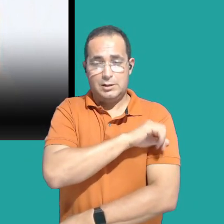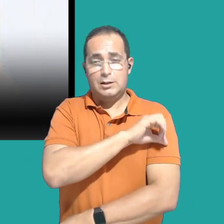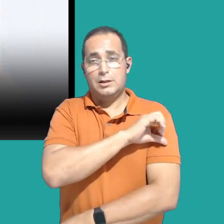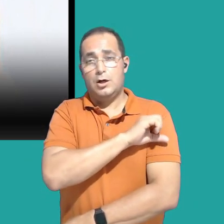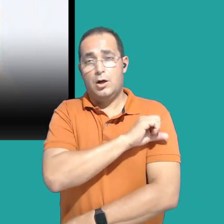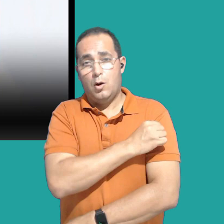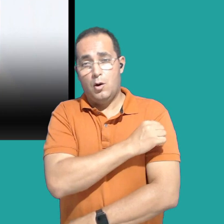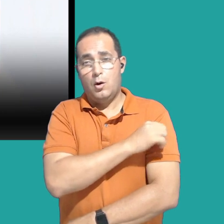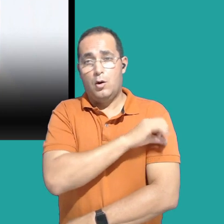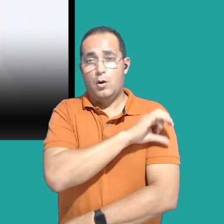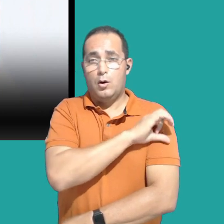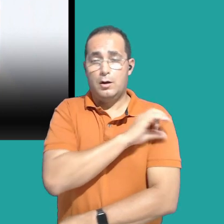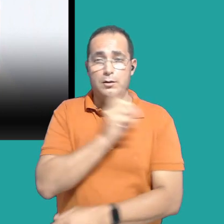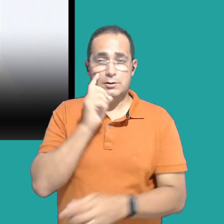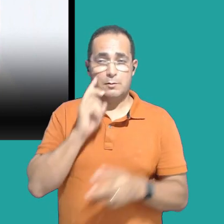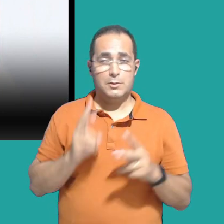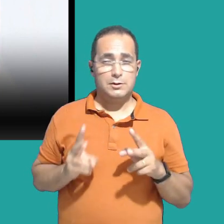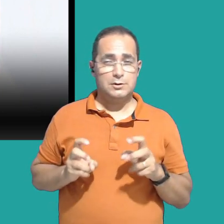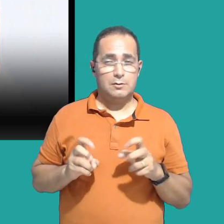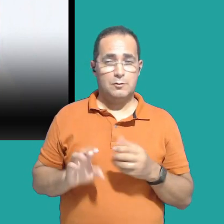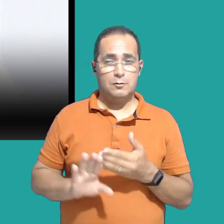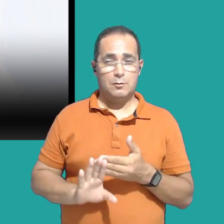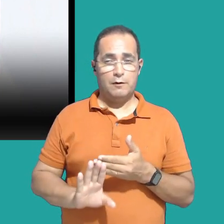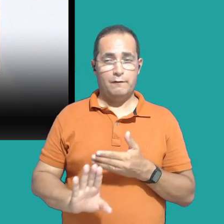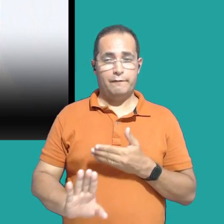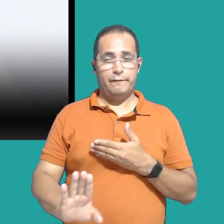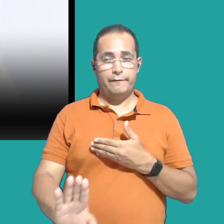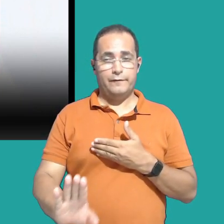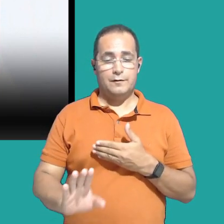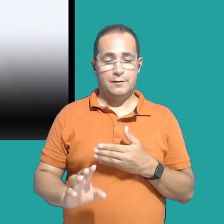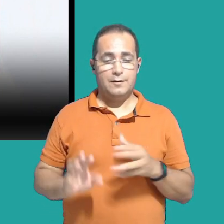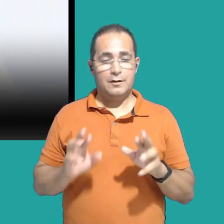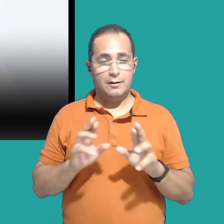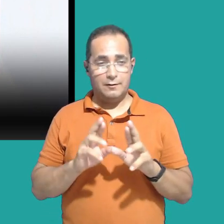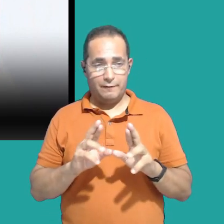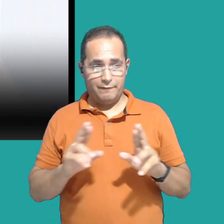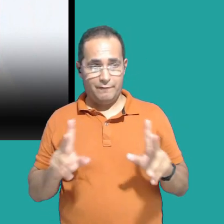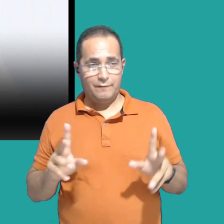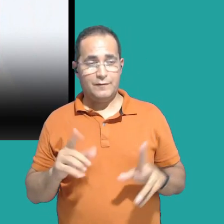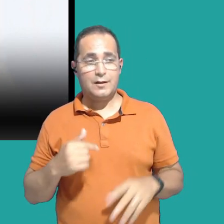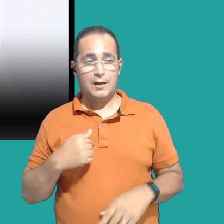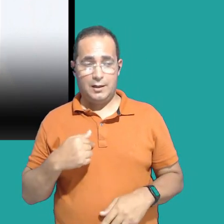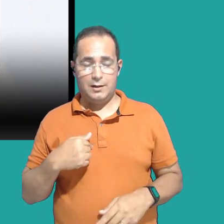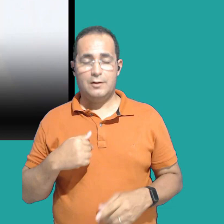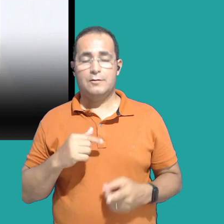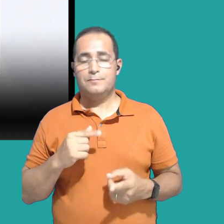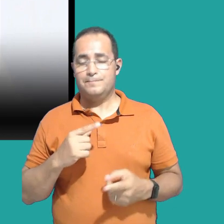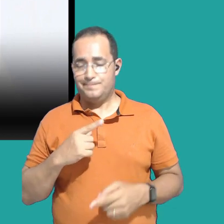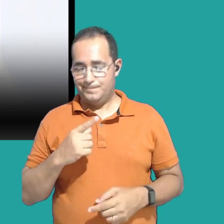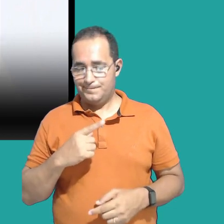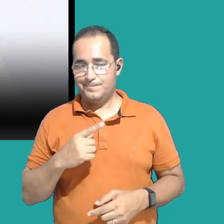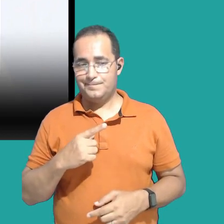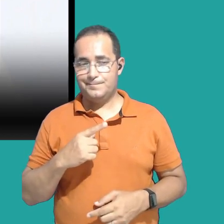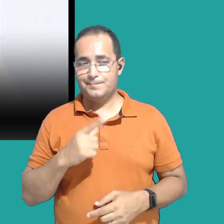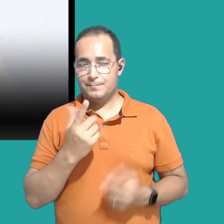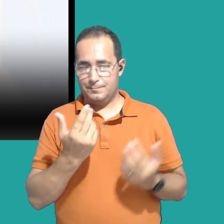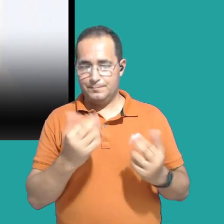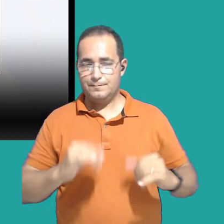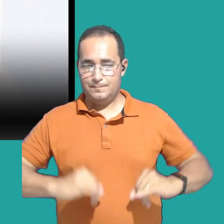no finalzinho ali do Fundamental 2, partindo do ensino médio, eu já percebo um afastamento. Muita diferença. Sabe?